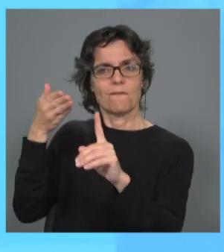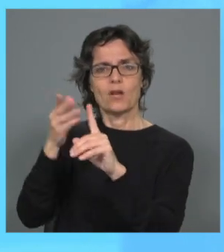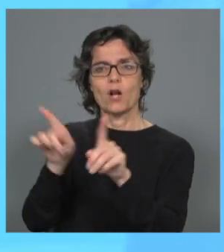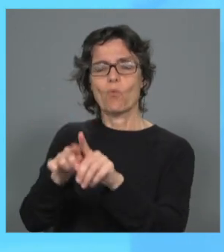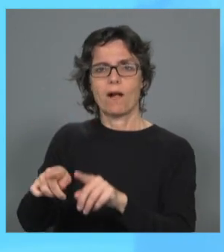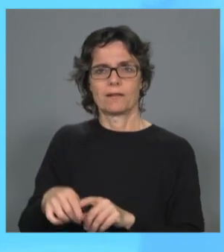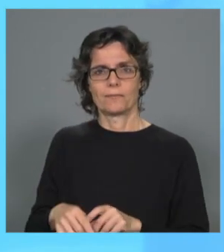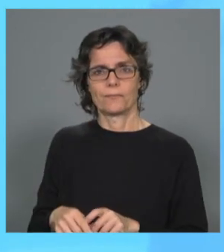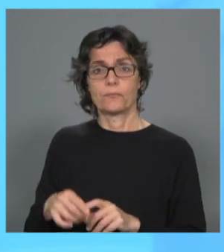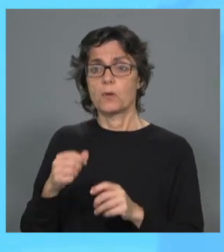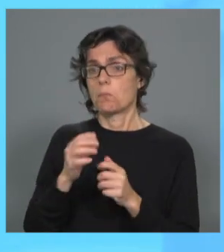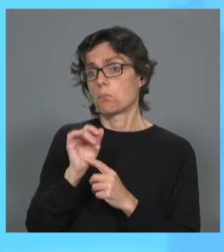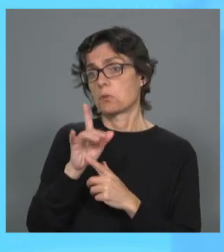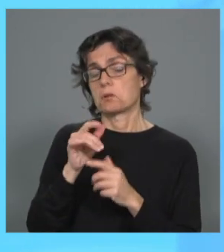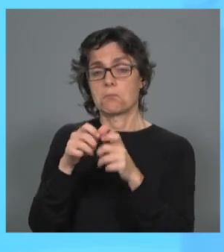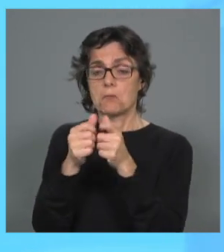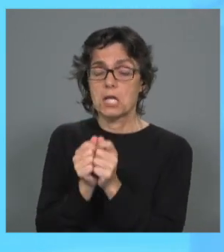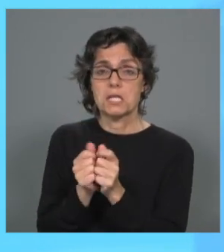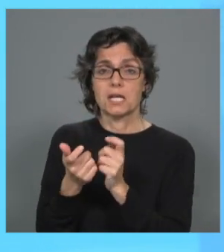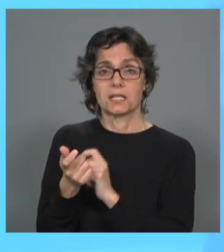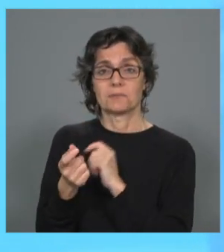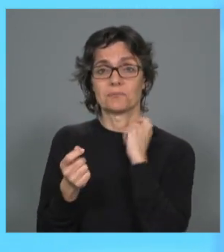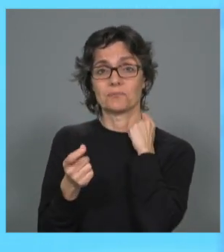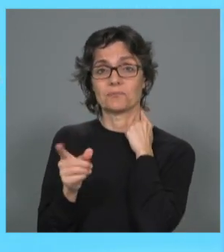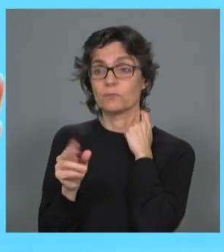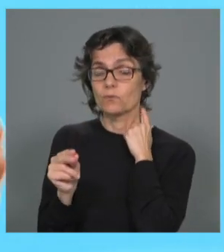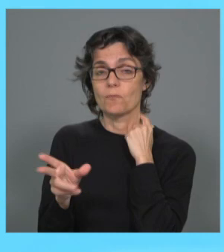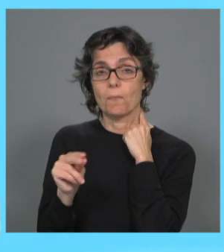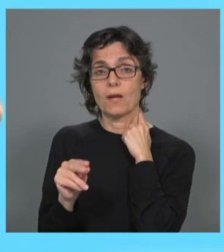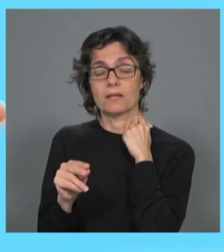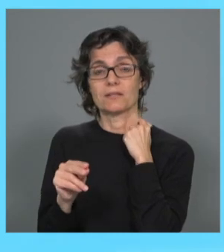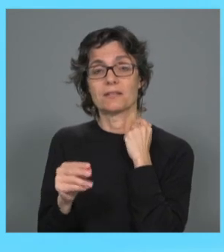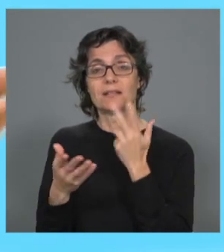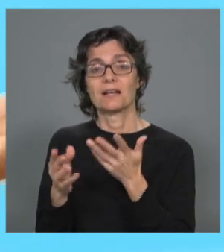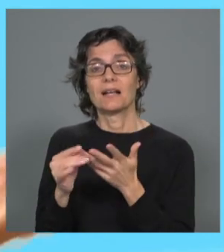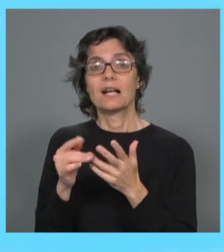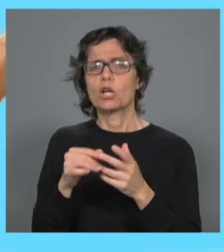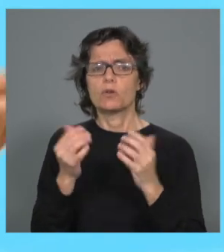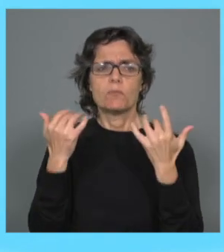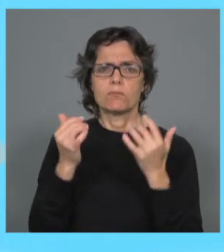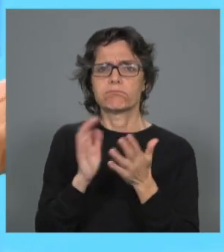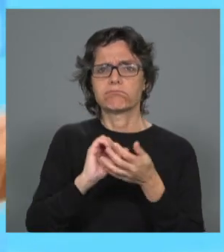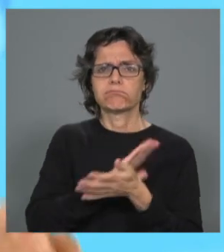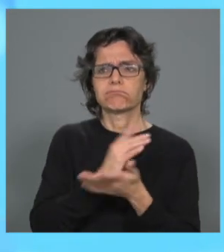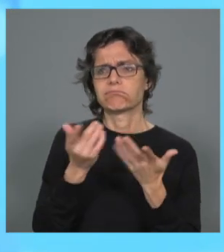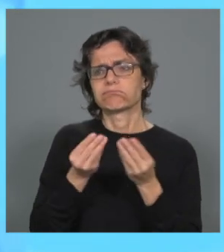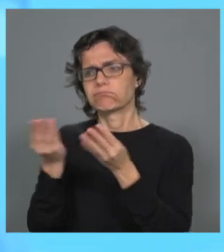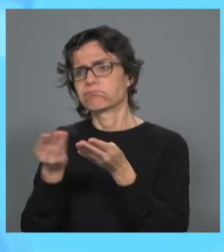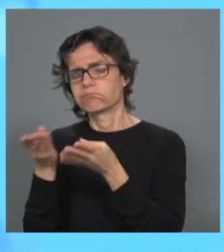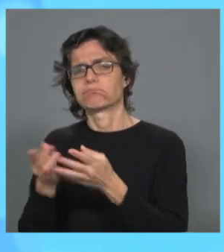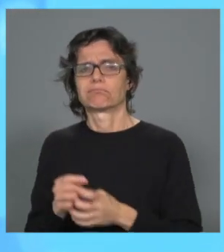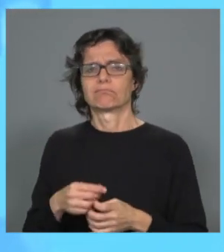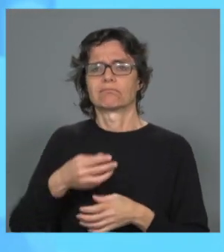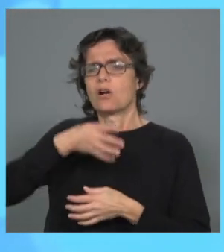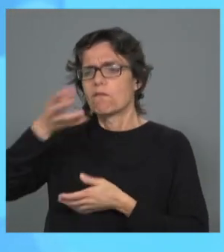nada. Podem rezar um bocadinho mais, porque também o casal é crente e gostam de rezar. Rezar um bocadinho, trago-lhe as notícias do mundo, trago as situações que estão a